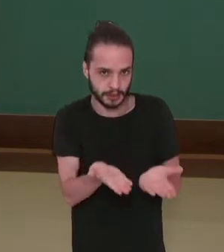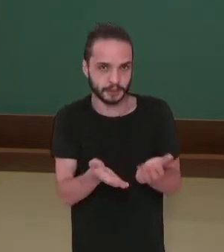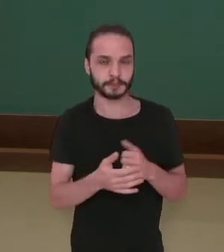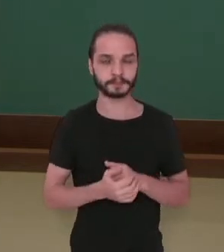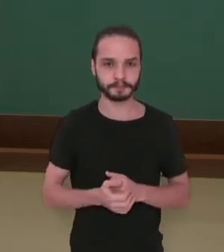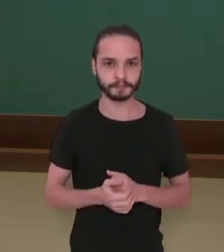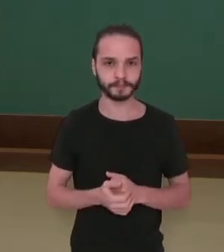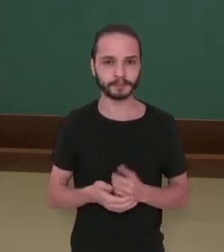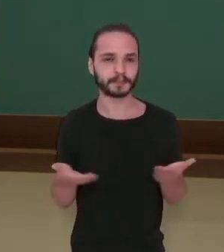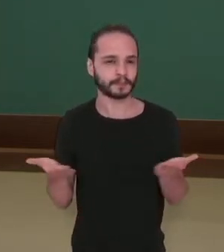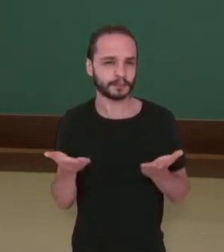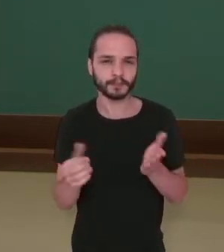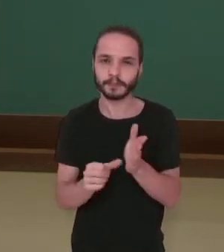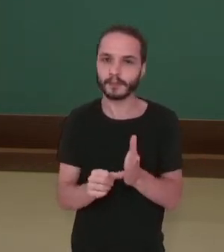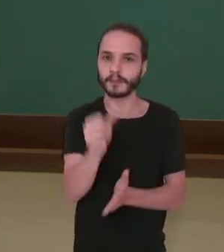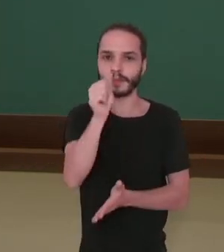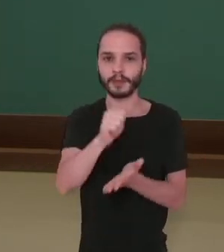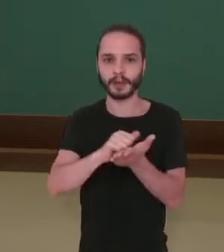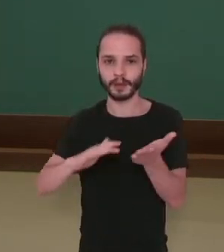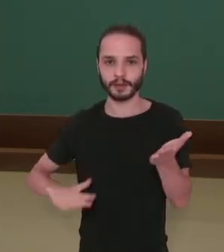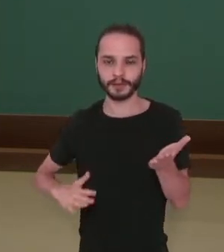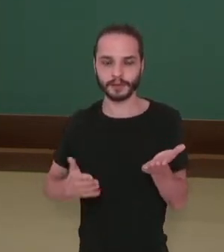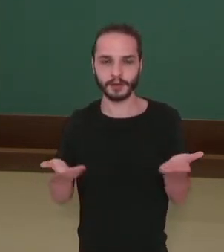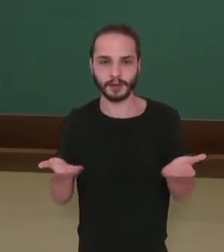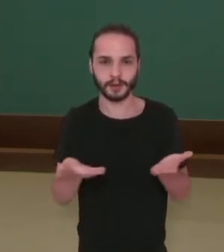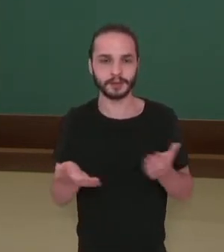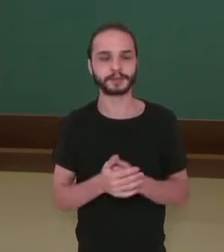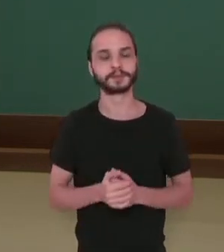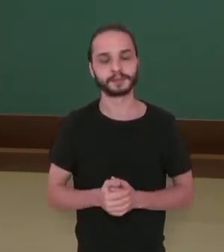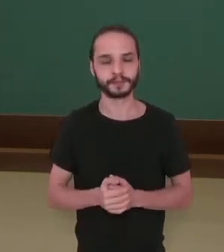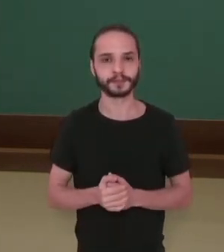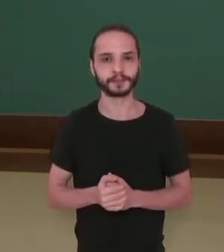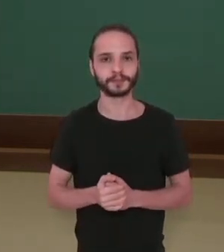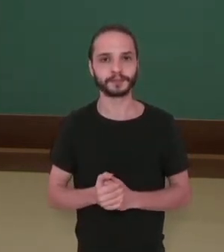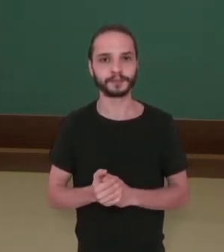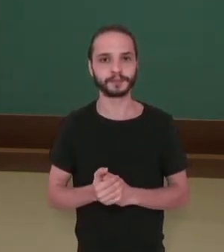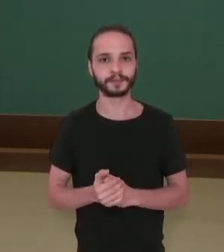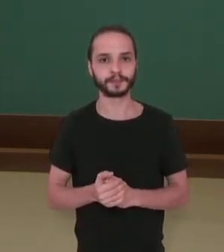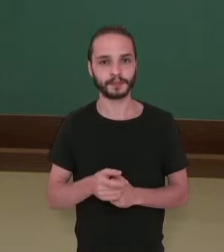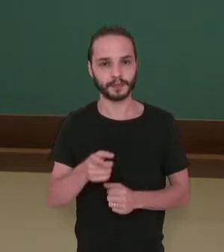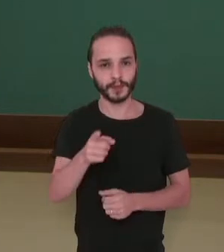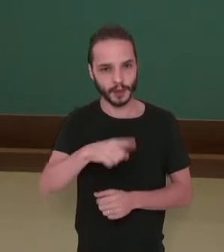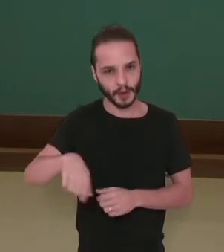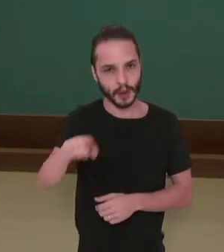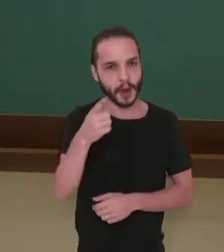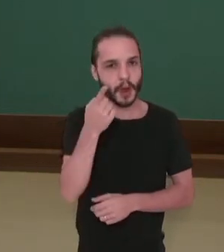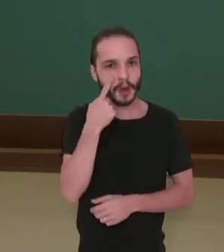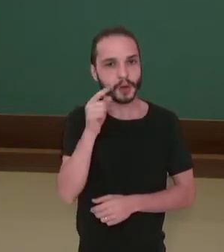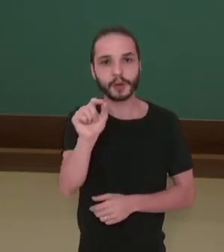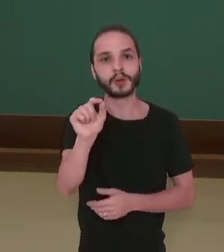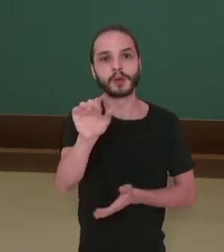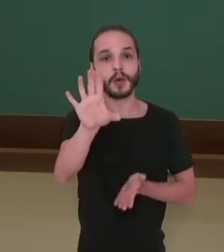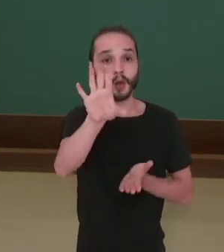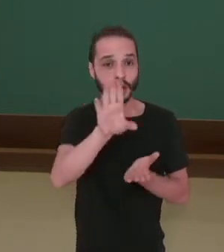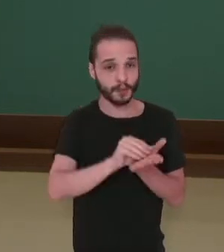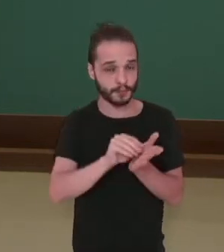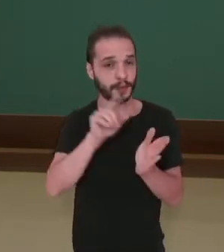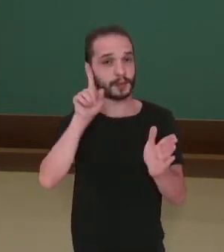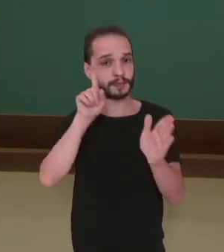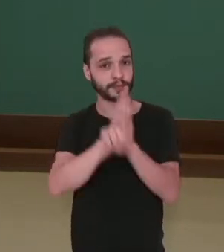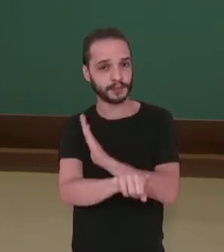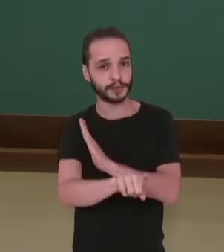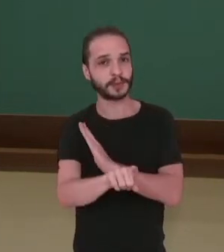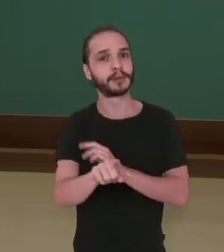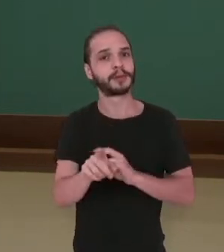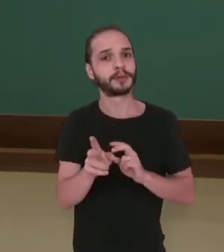Vamos fazer a primeira atividade dessa aula? Então, veja bem, vocês vão copiar a questão, né? Lembrando, como